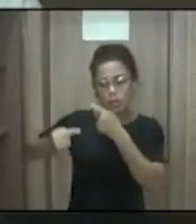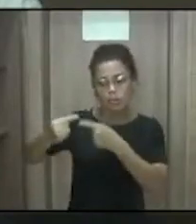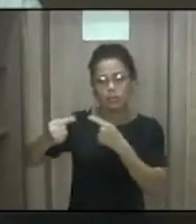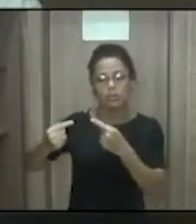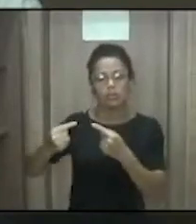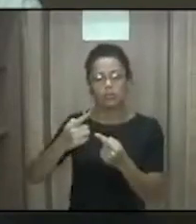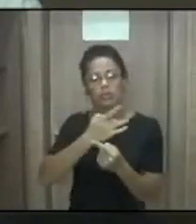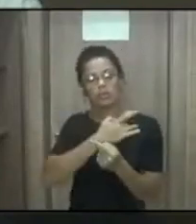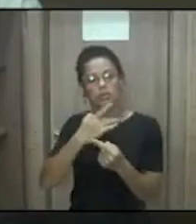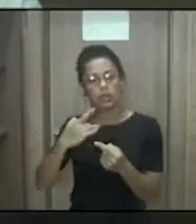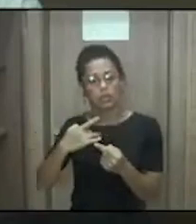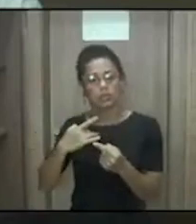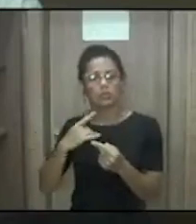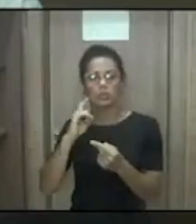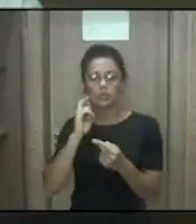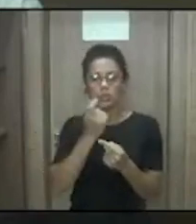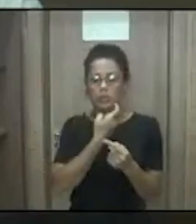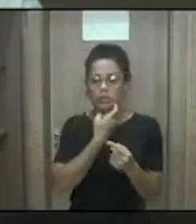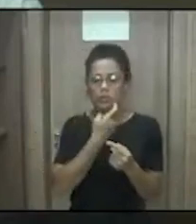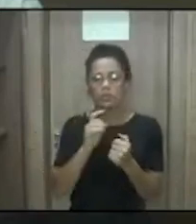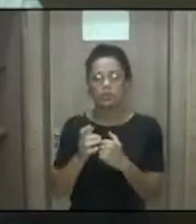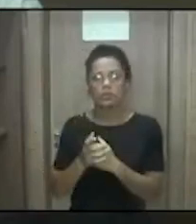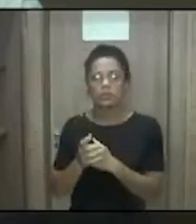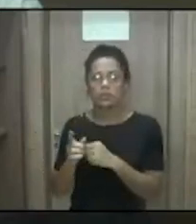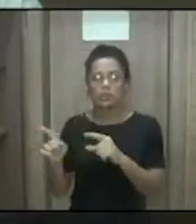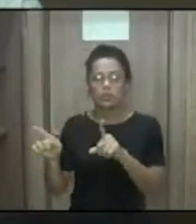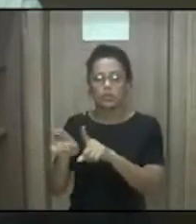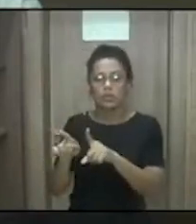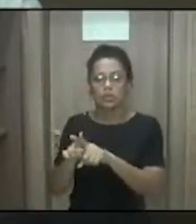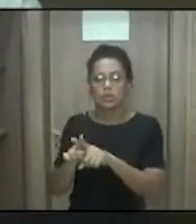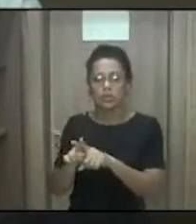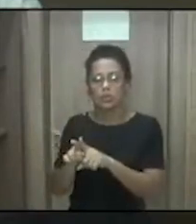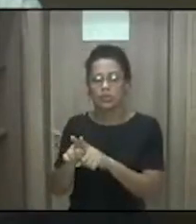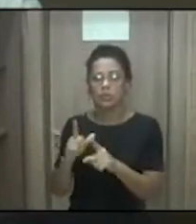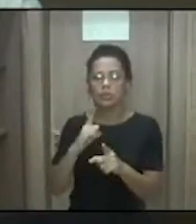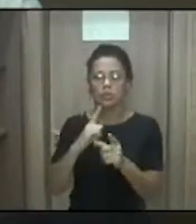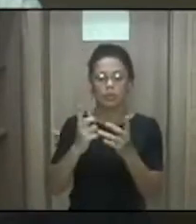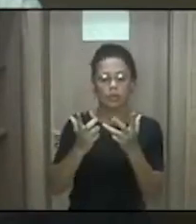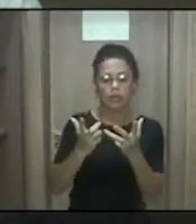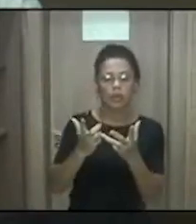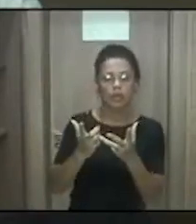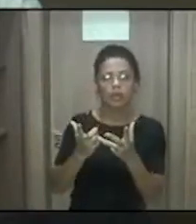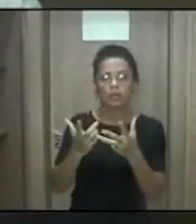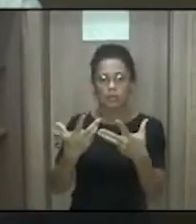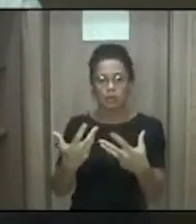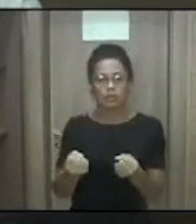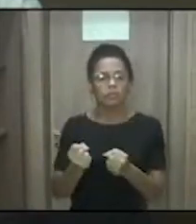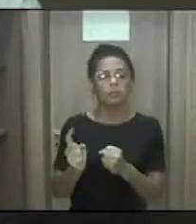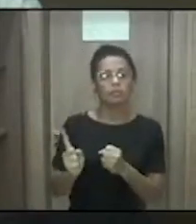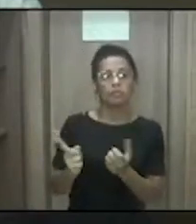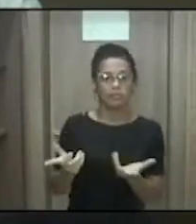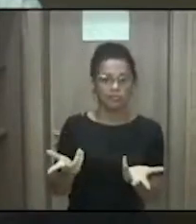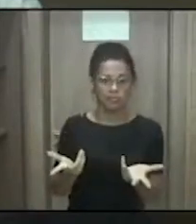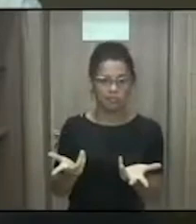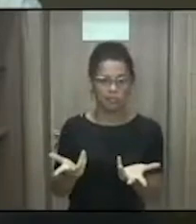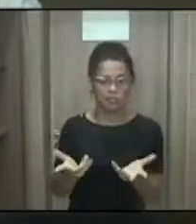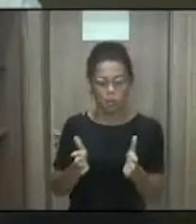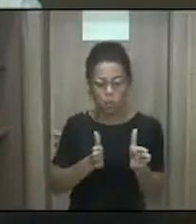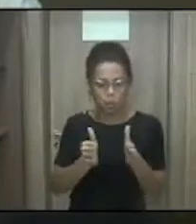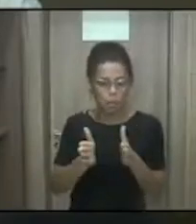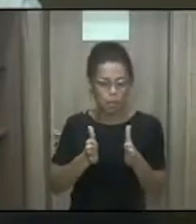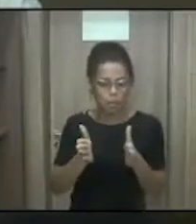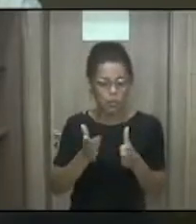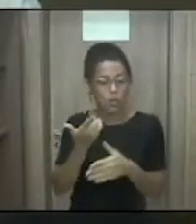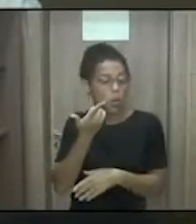bucal, e aí com esse recorte específico da laboratório de próteses que sequer eram mencionados no período. Então, acho que esse é um